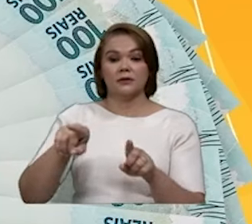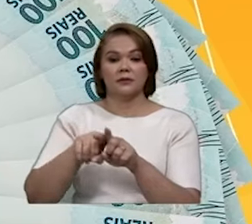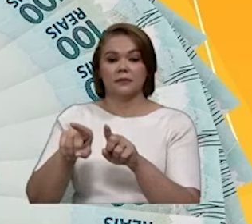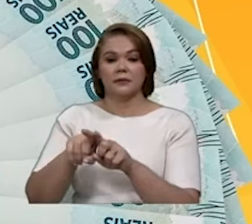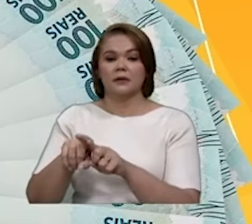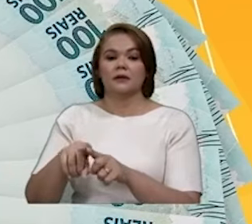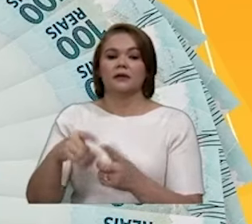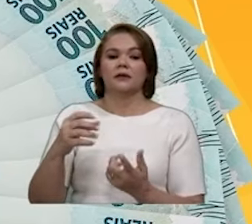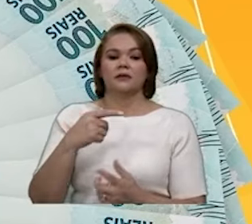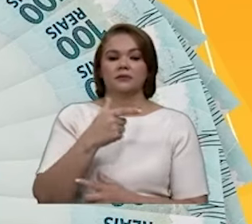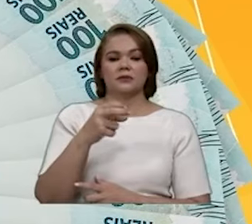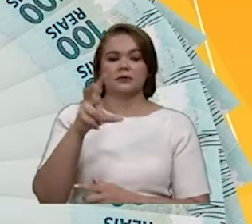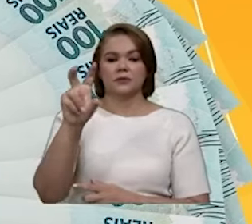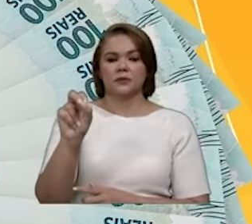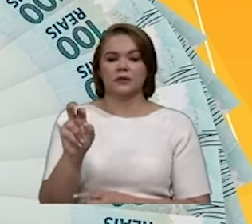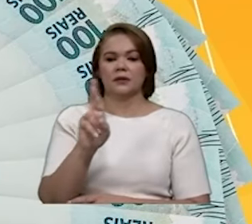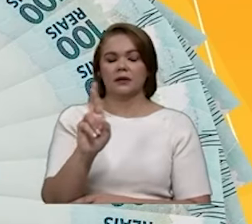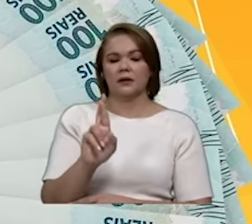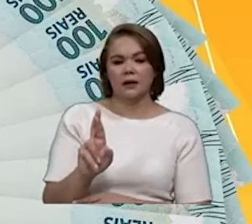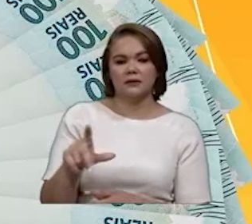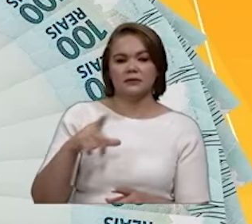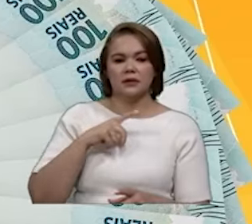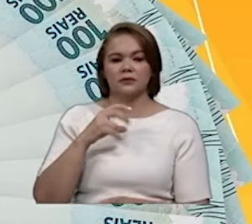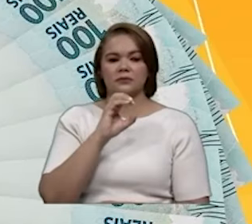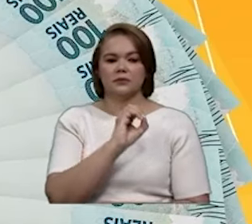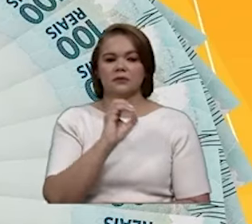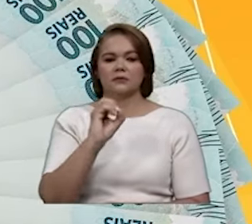de R$250. Tem agora o